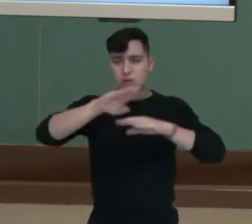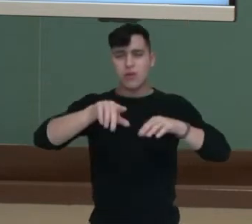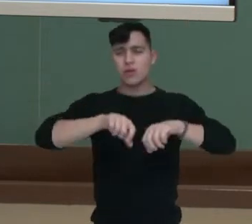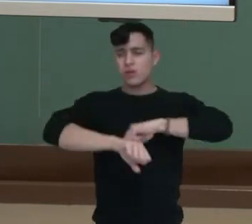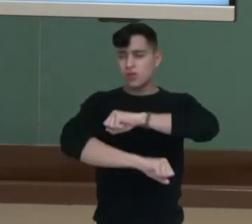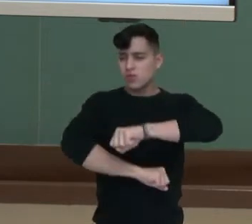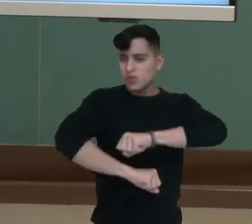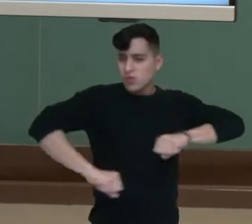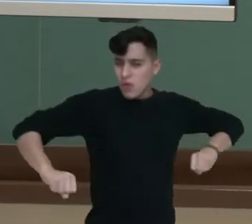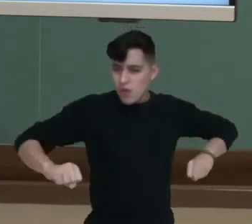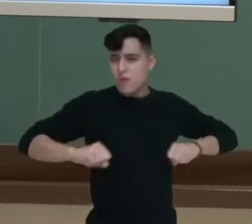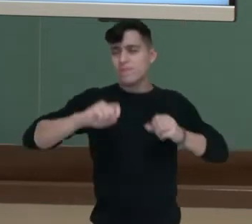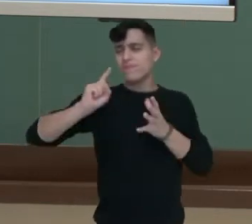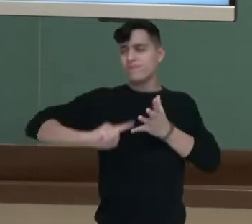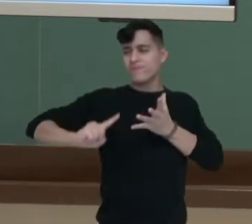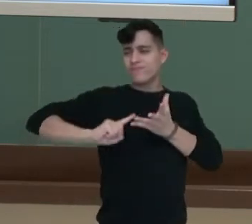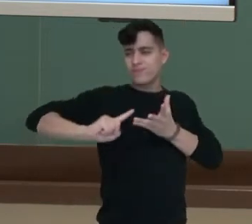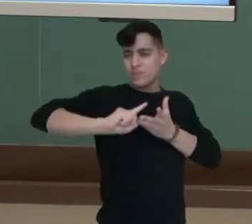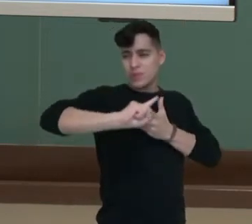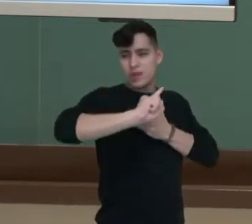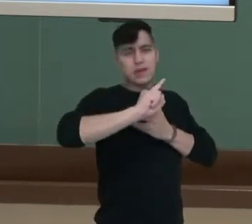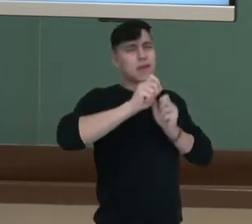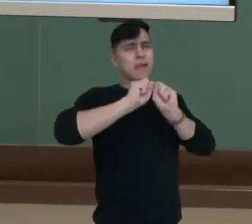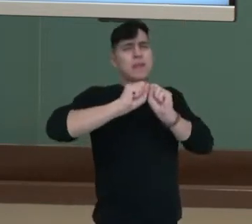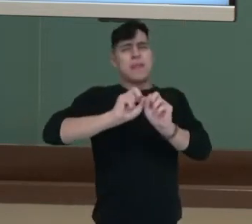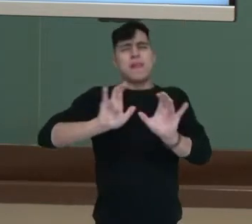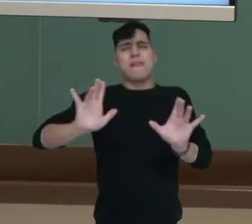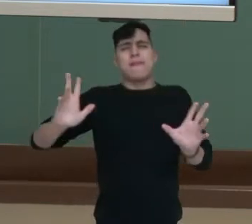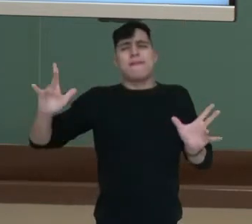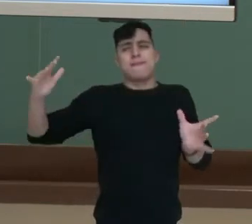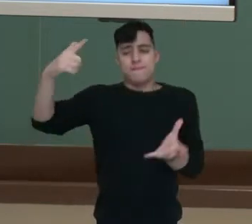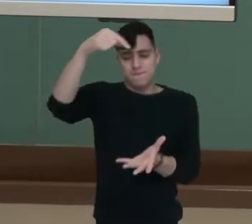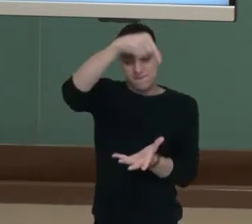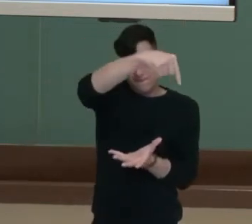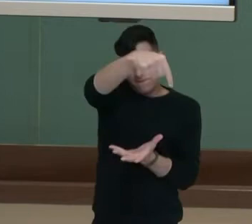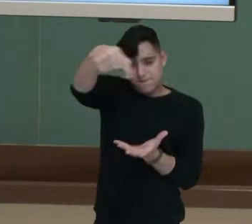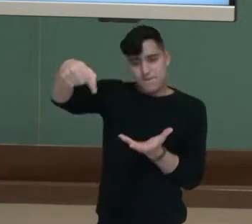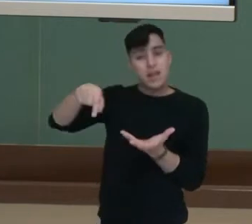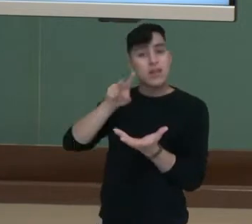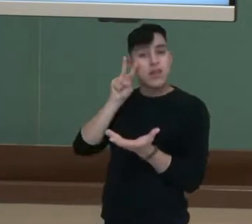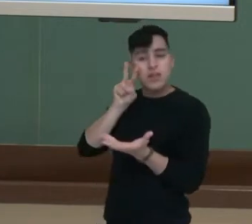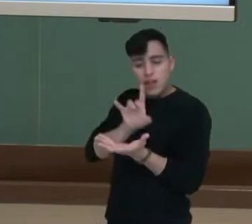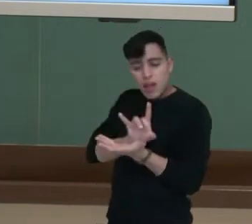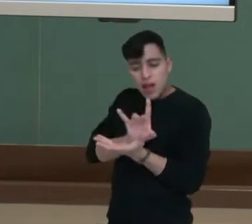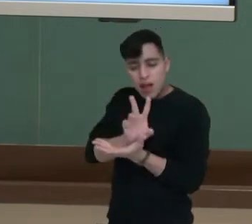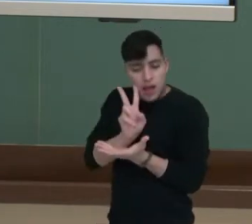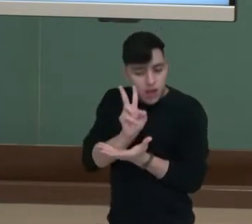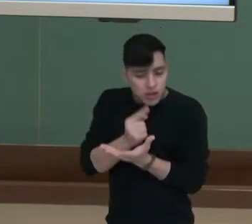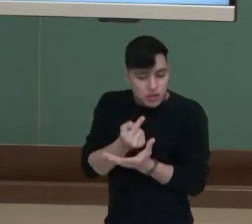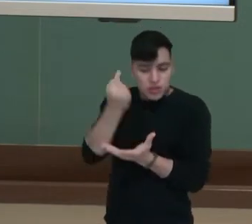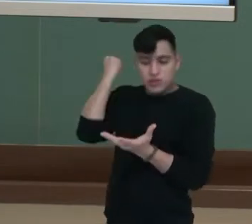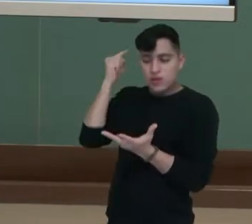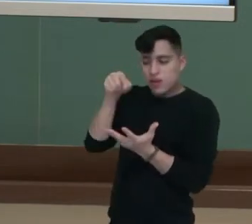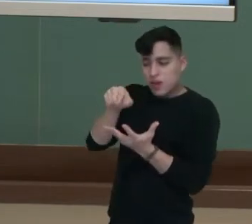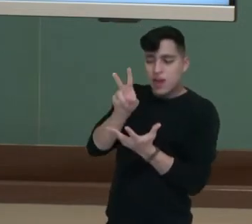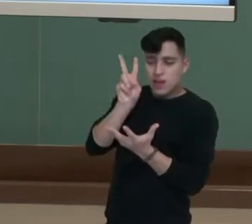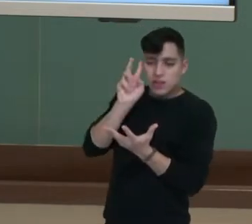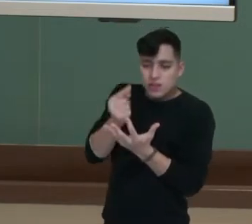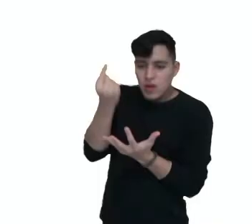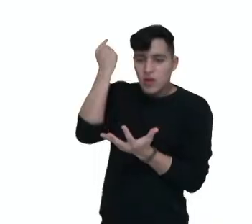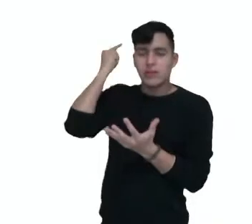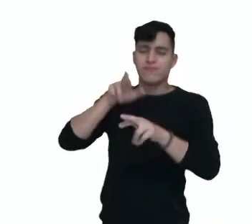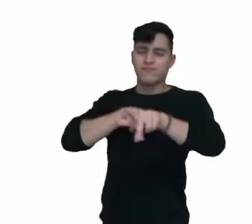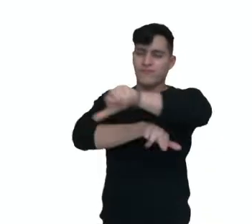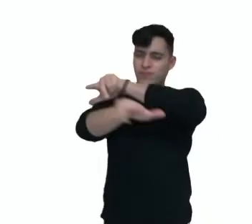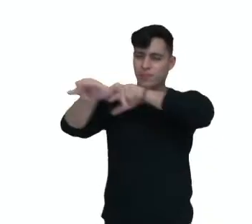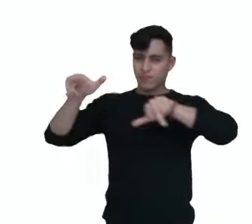aonde surgiu, né? Então elas estão espalhadas pelo mundo, né? E praticadas pelo mundo, no mundo inteiro. Como